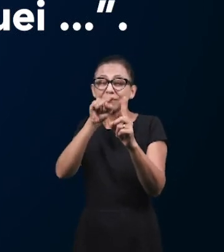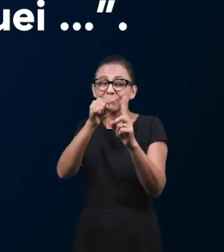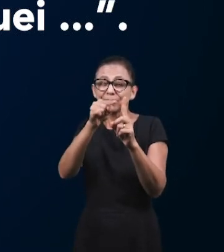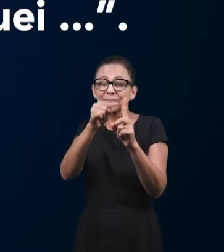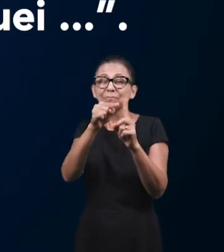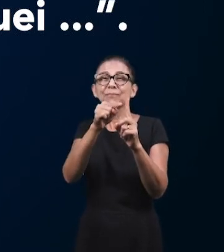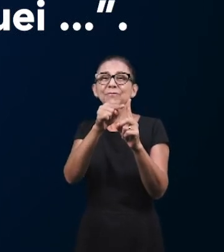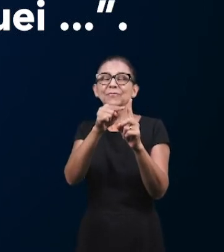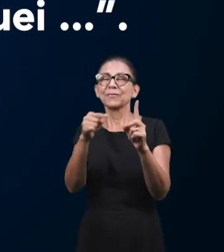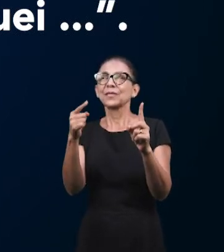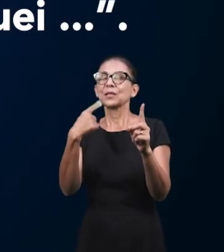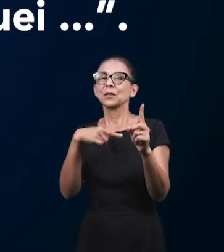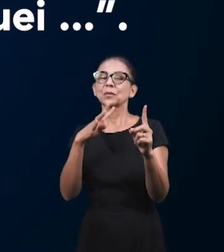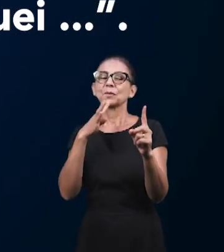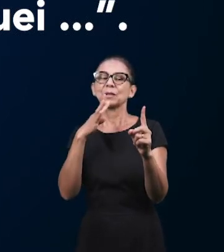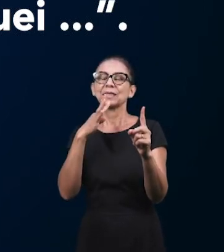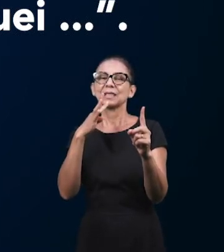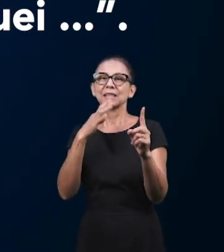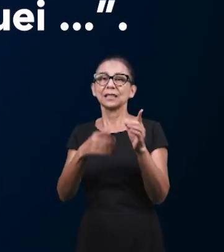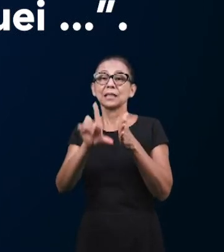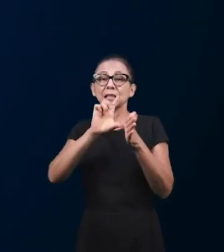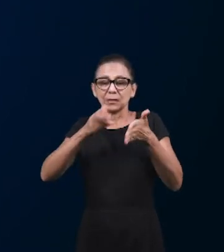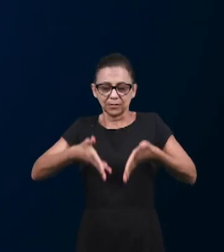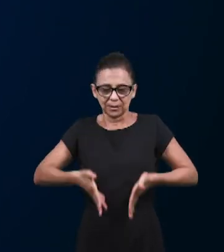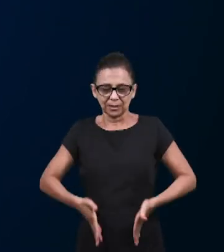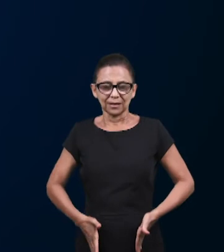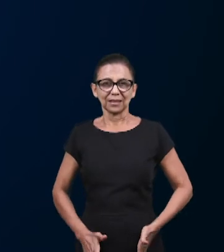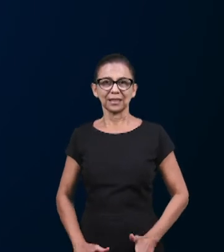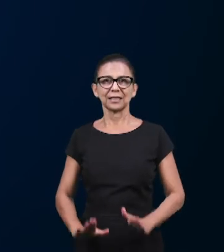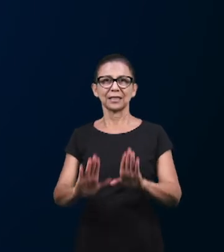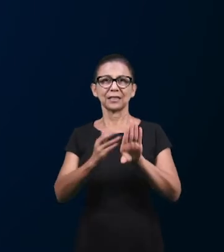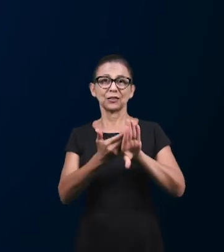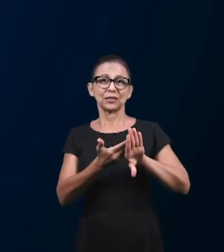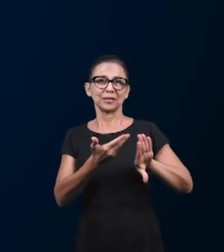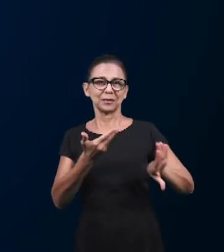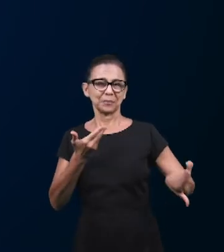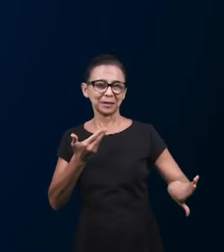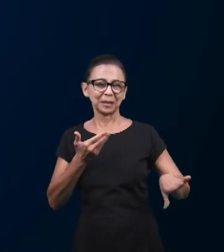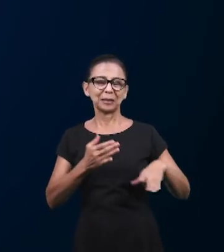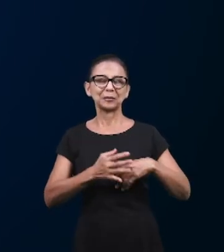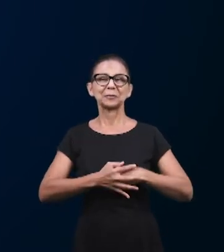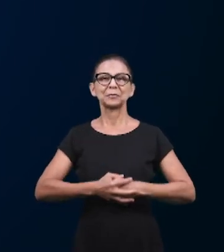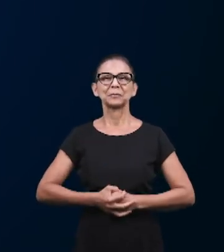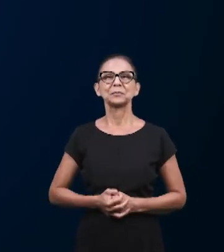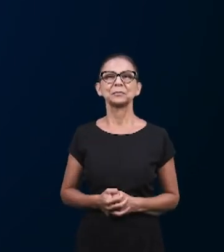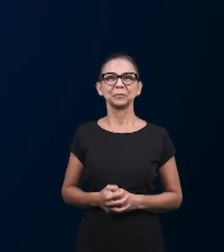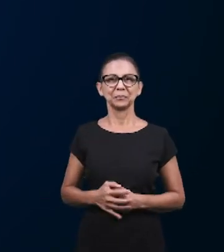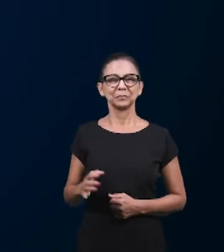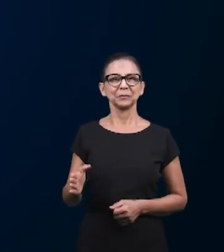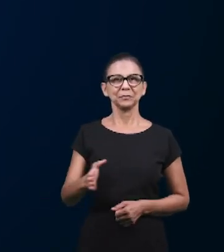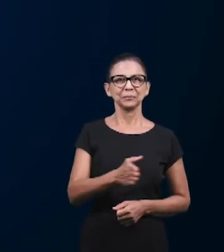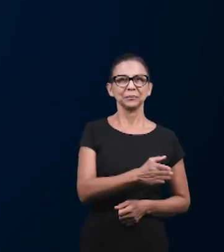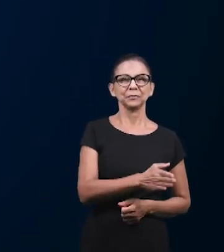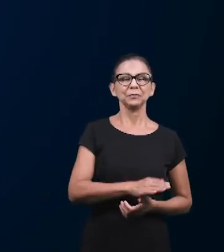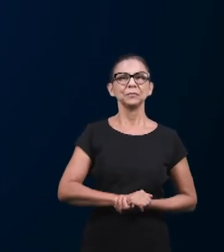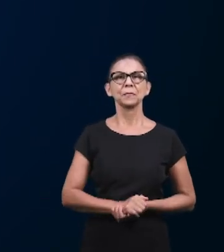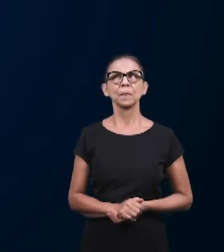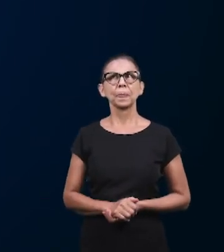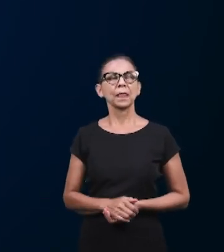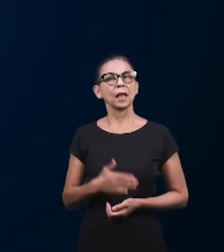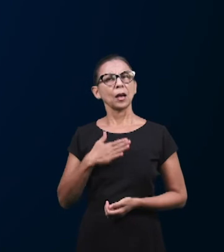y antes que nascieses te santifiquei. Respondendo à pergunta aonde fala de onde veio a minha